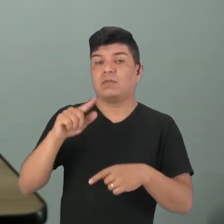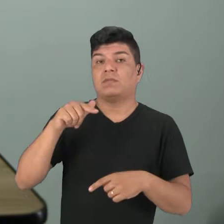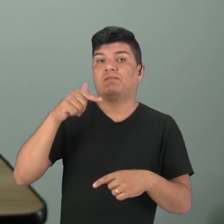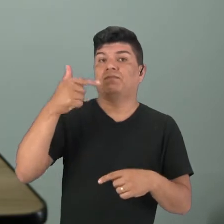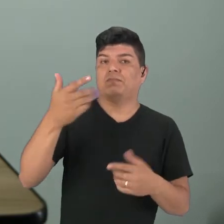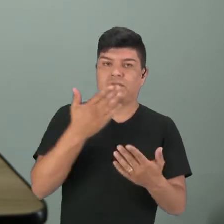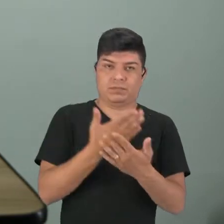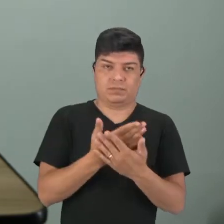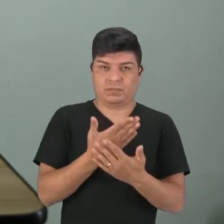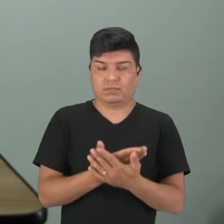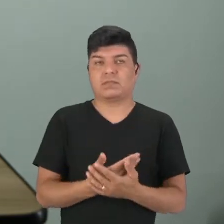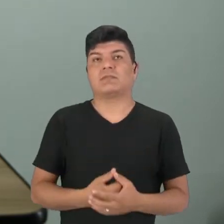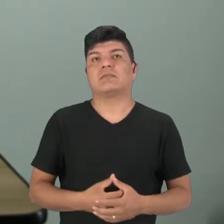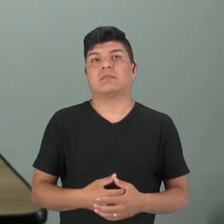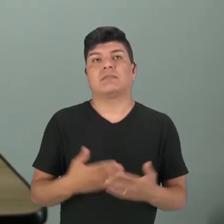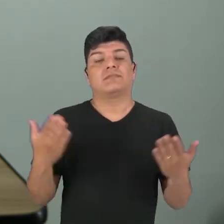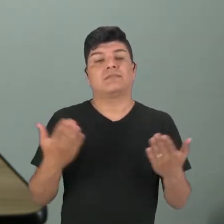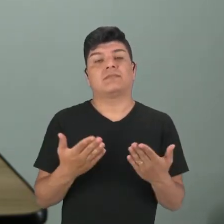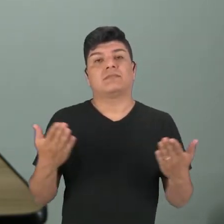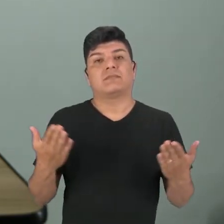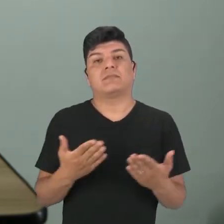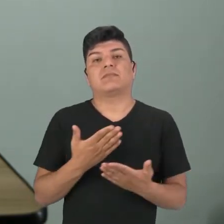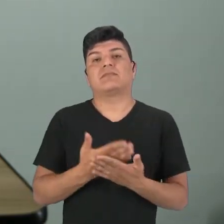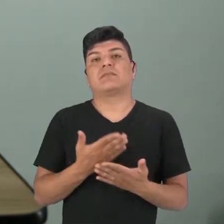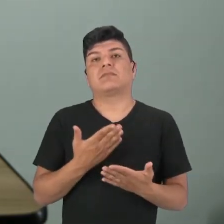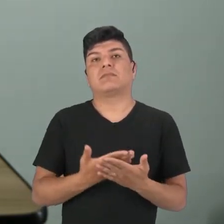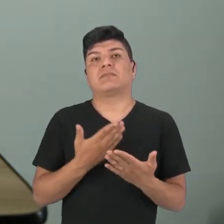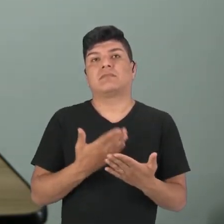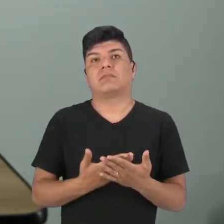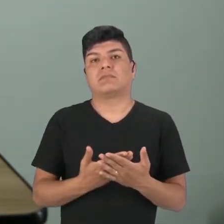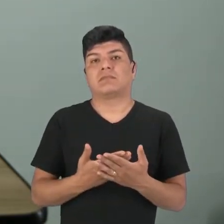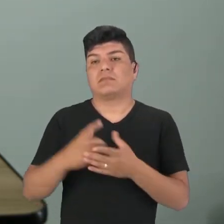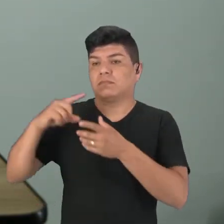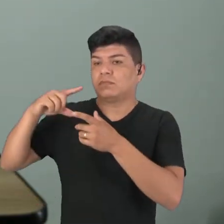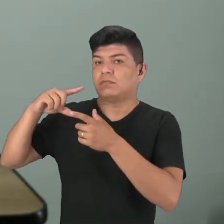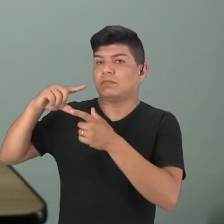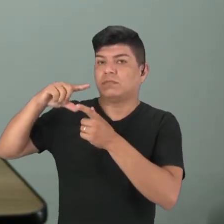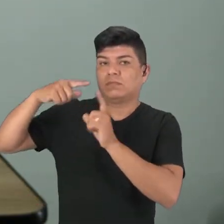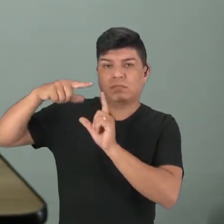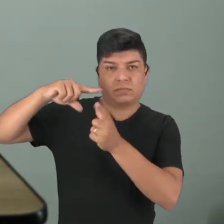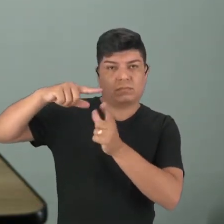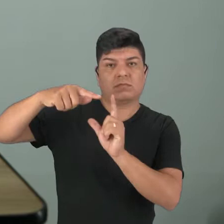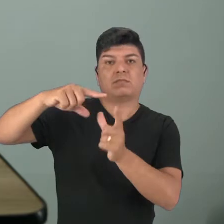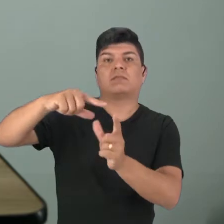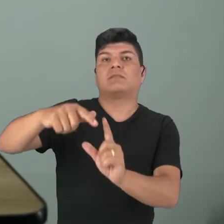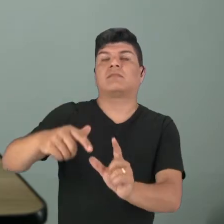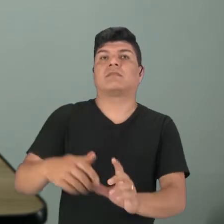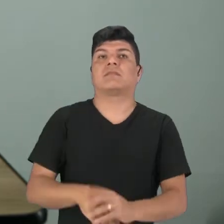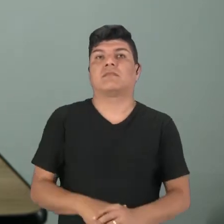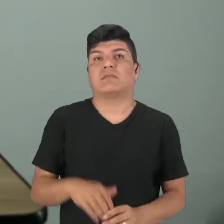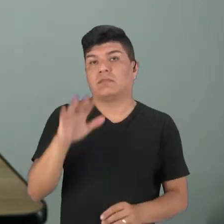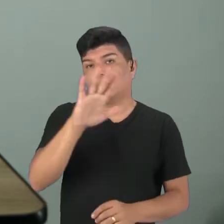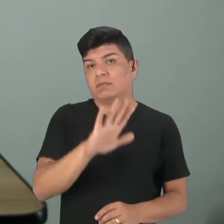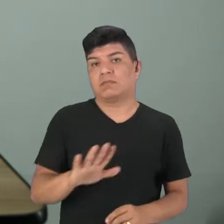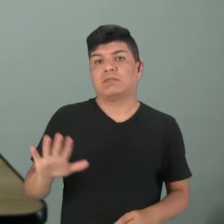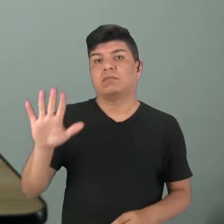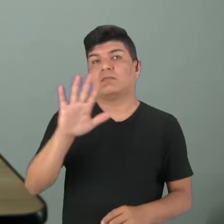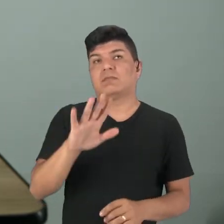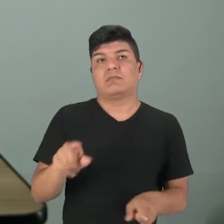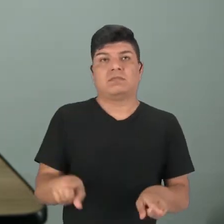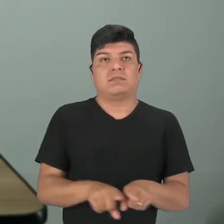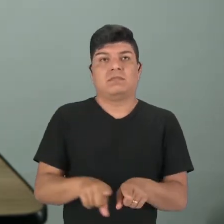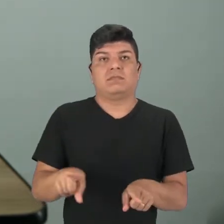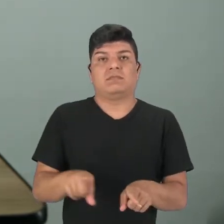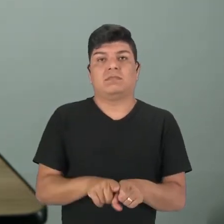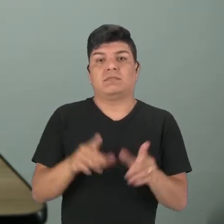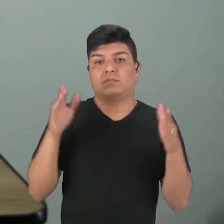uma outra aula. Então, hoje nós vamos estudar as formas, né, as figuras geométricas espaciais e nós